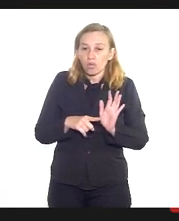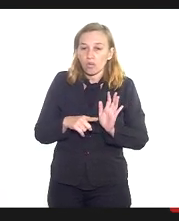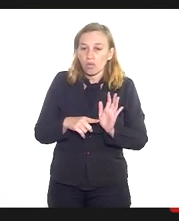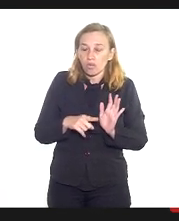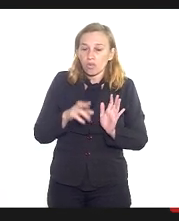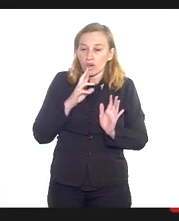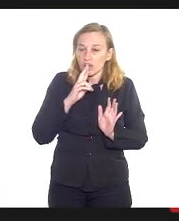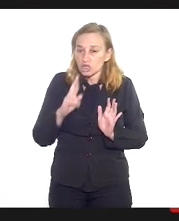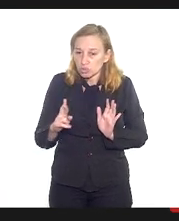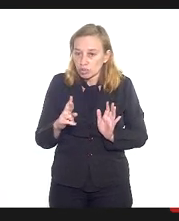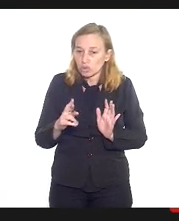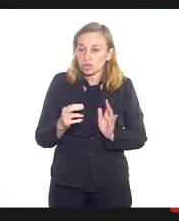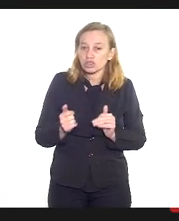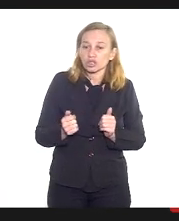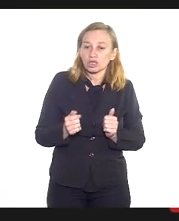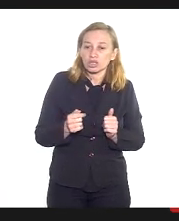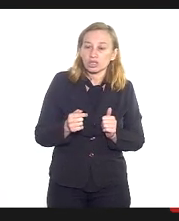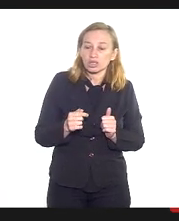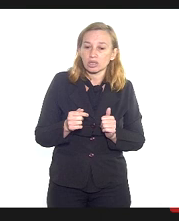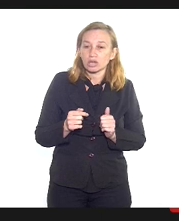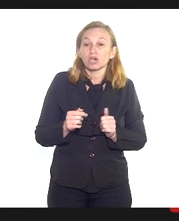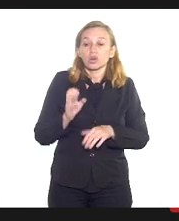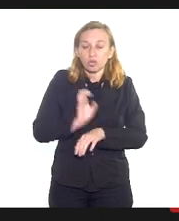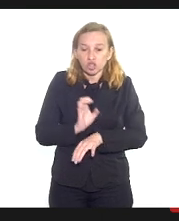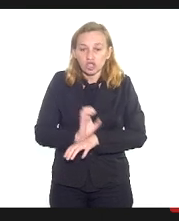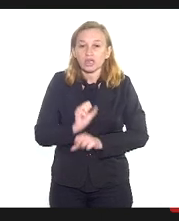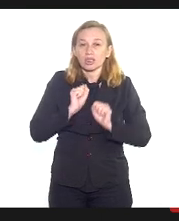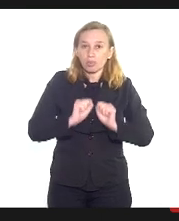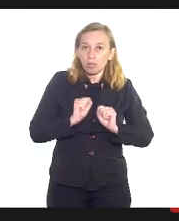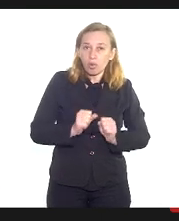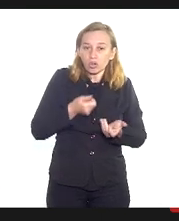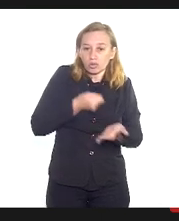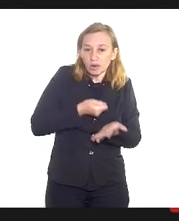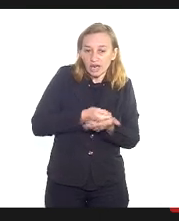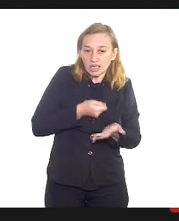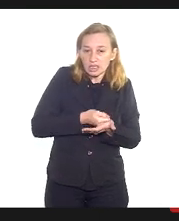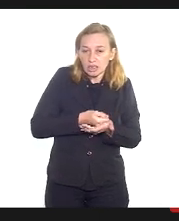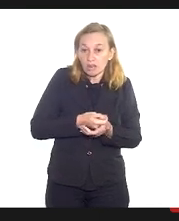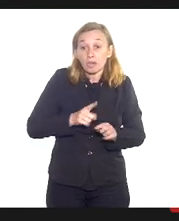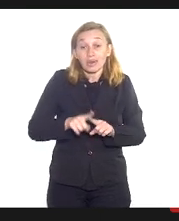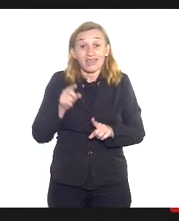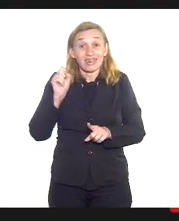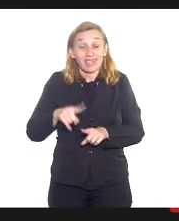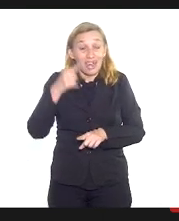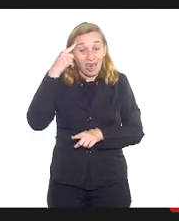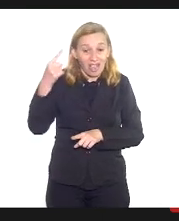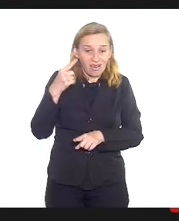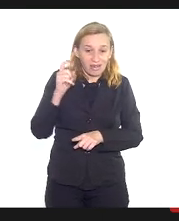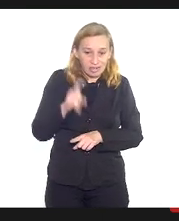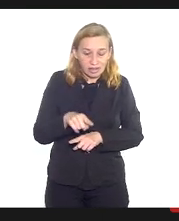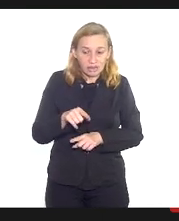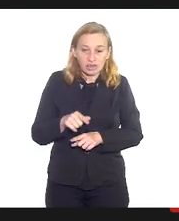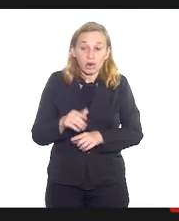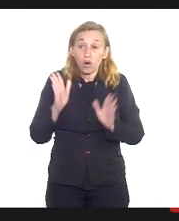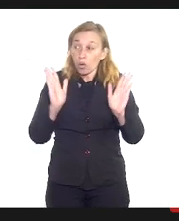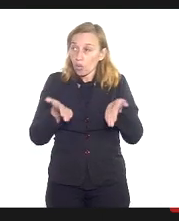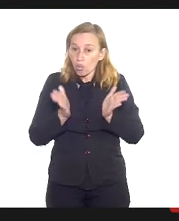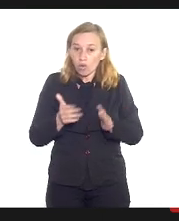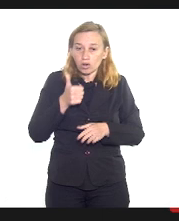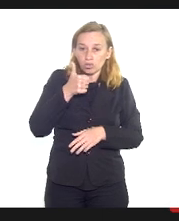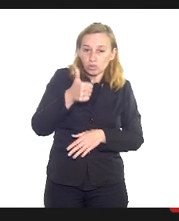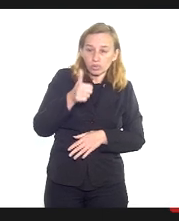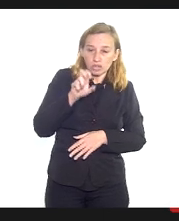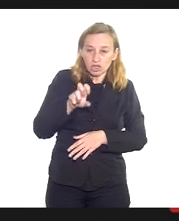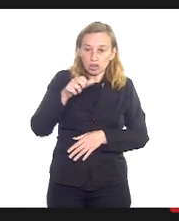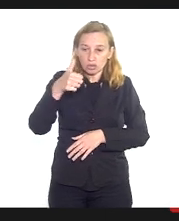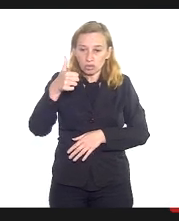obrigação acessória, tá? Quando o Estado ele pode impor autos de obrigação acessória. A ideia é, hoje, infelizmente, pela lei 5.139,